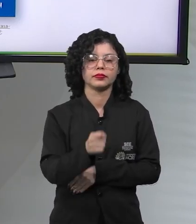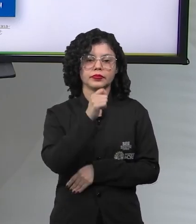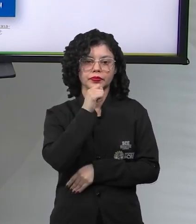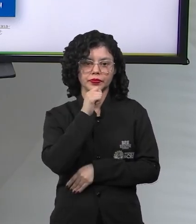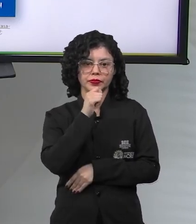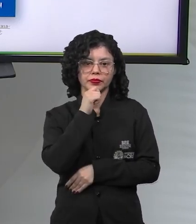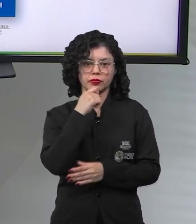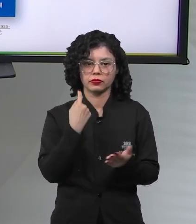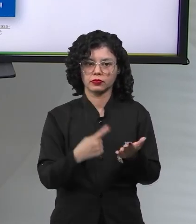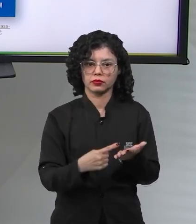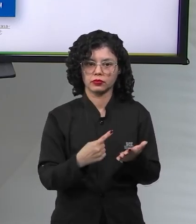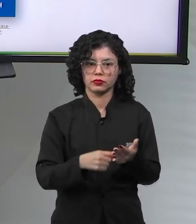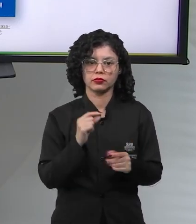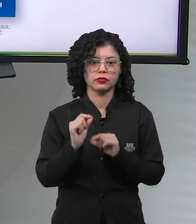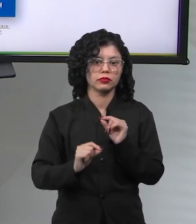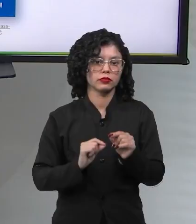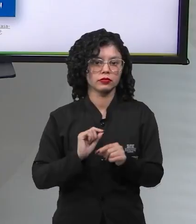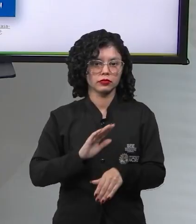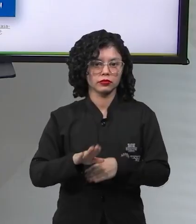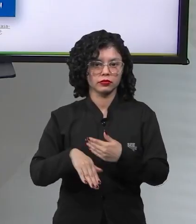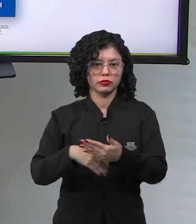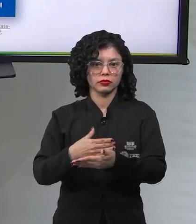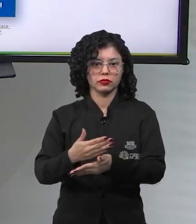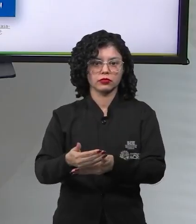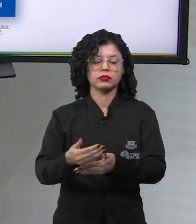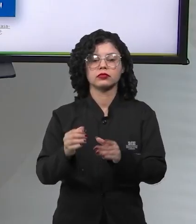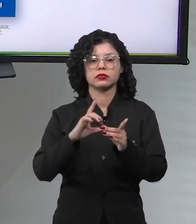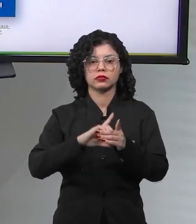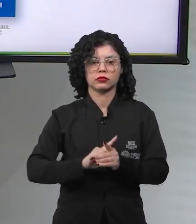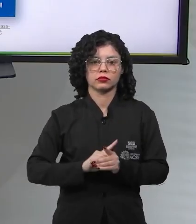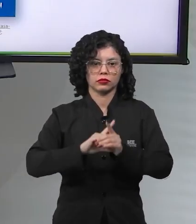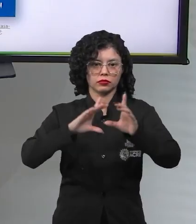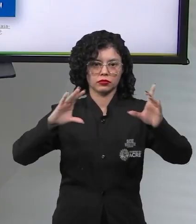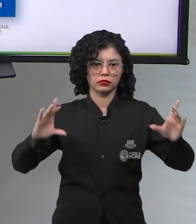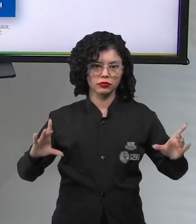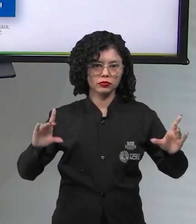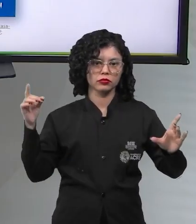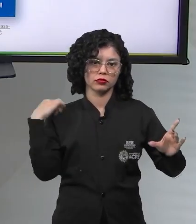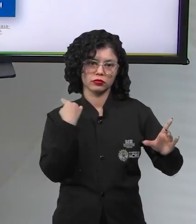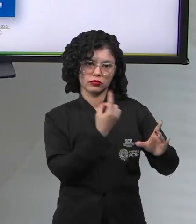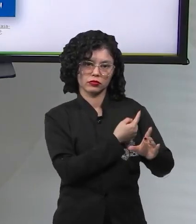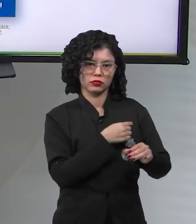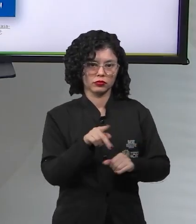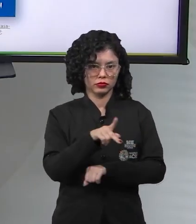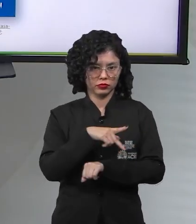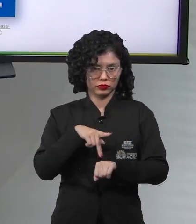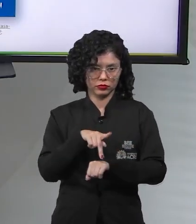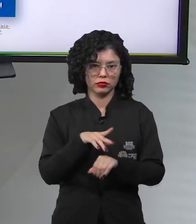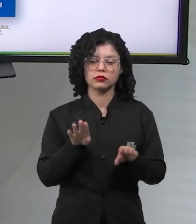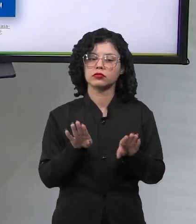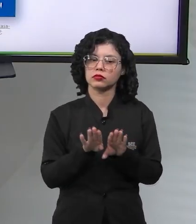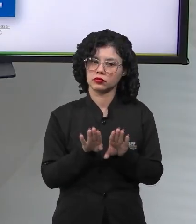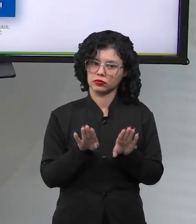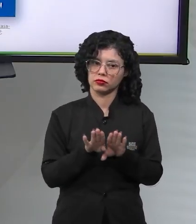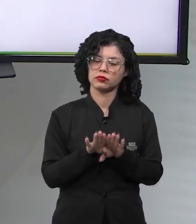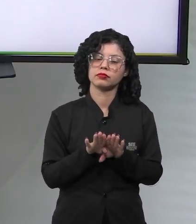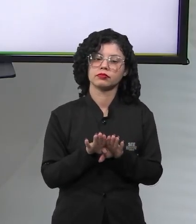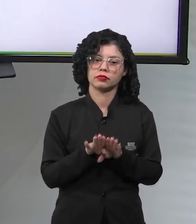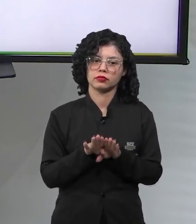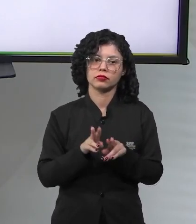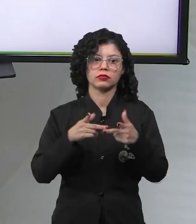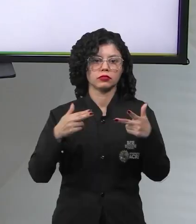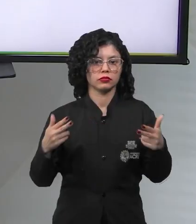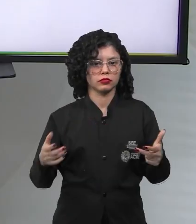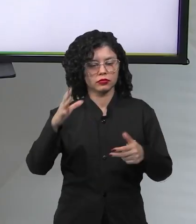ainda levando em consideração o processo de democratização no nosso país, também foram objeto de